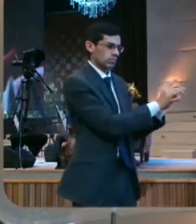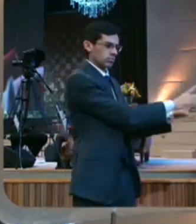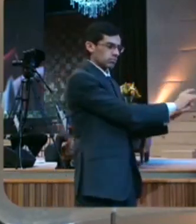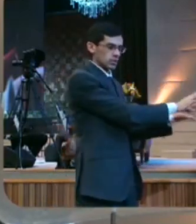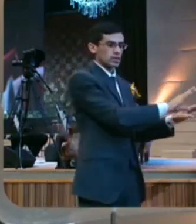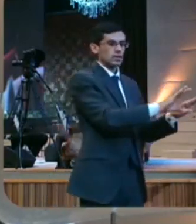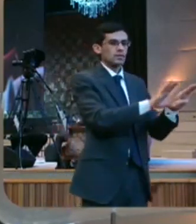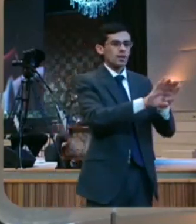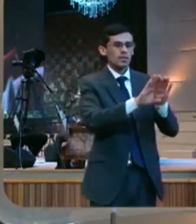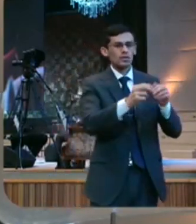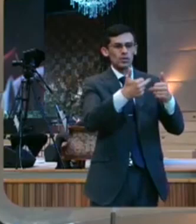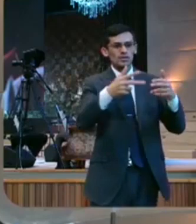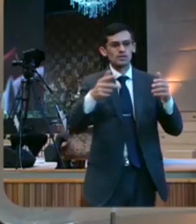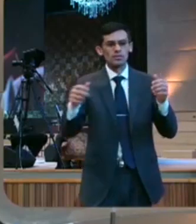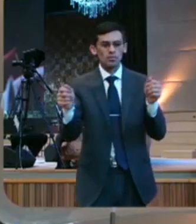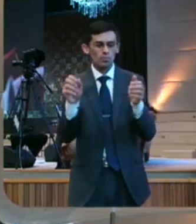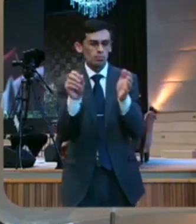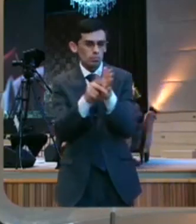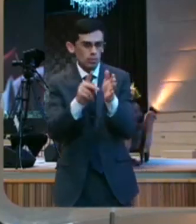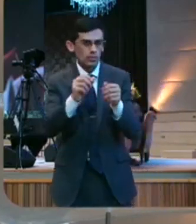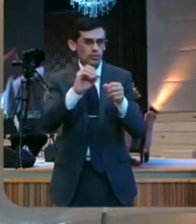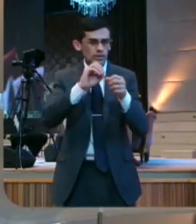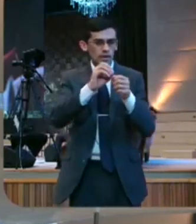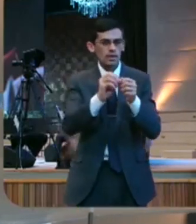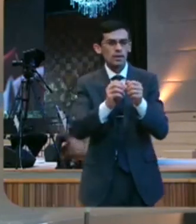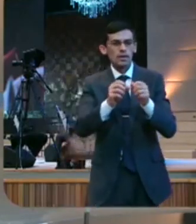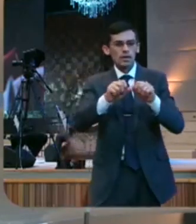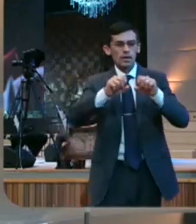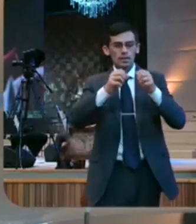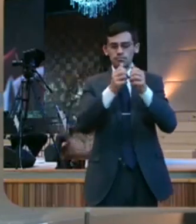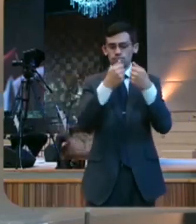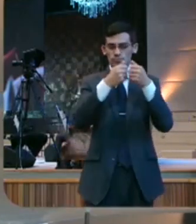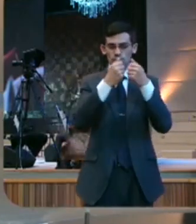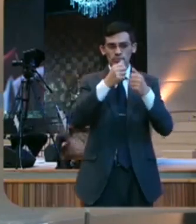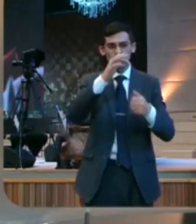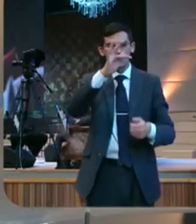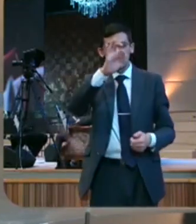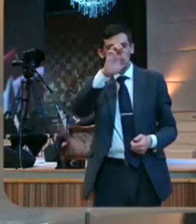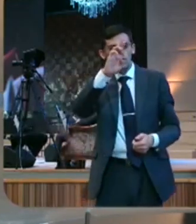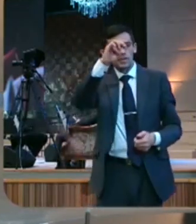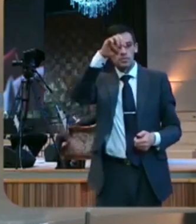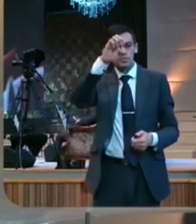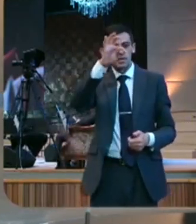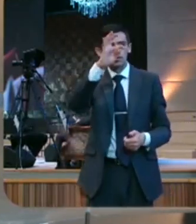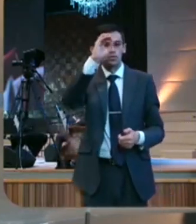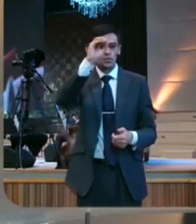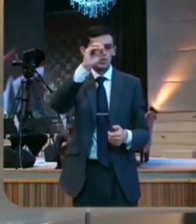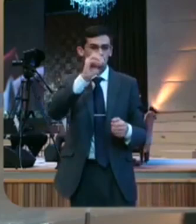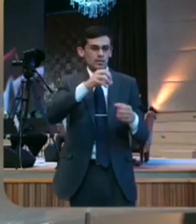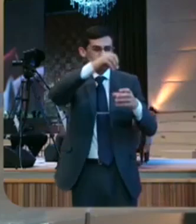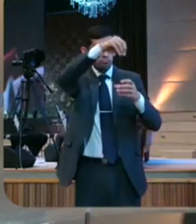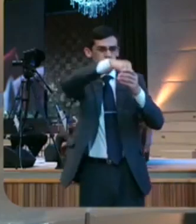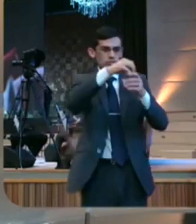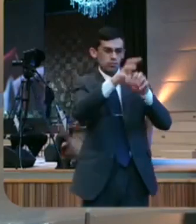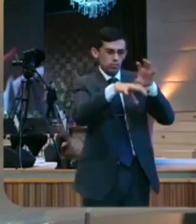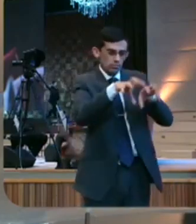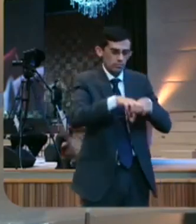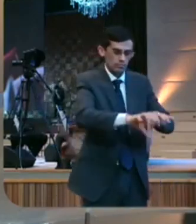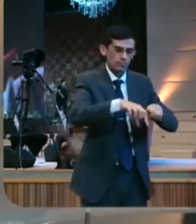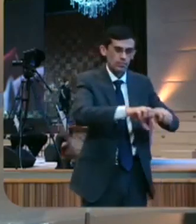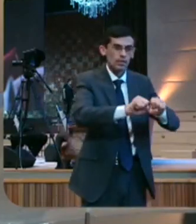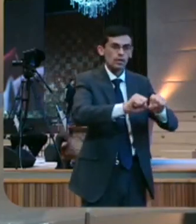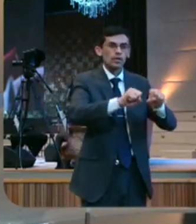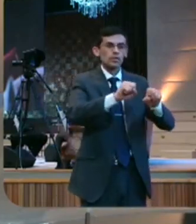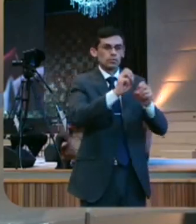o fermento, porque naquele tempo o fermento era massa azeda, não é? Que se misturava à